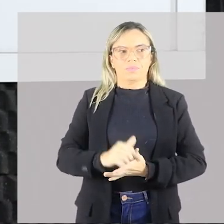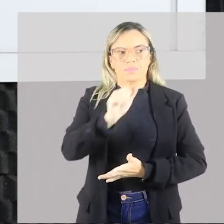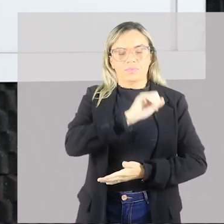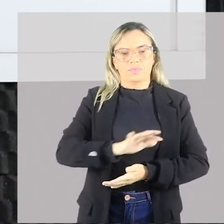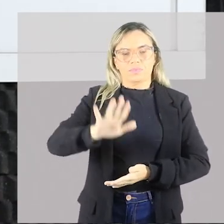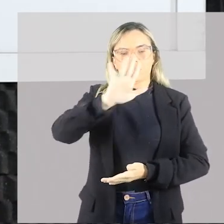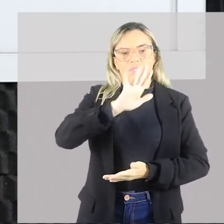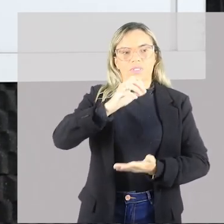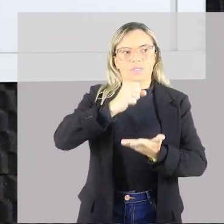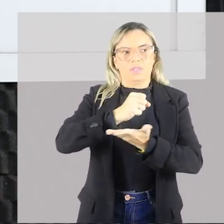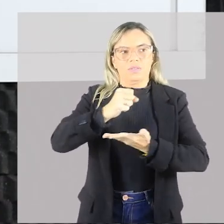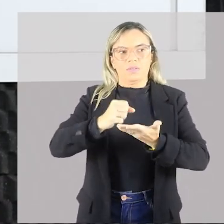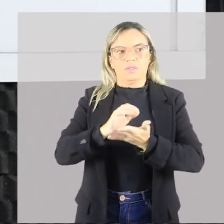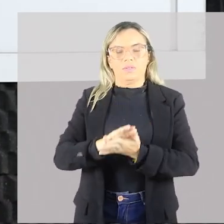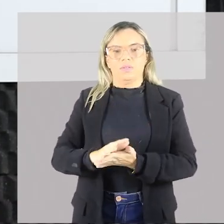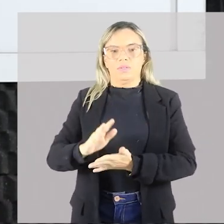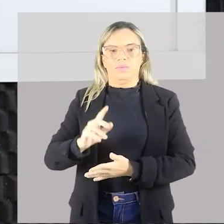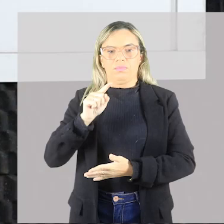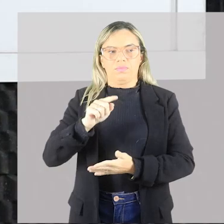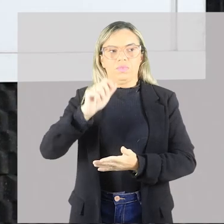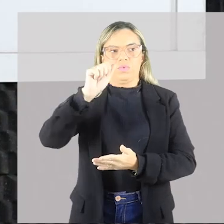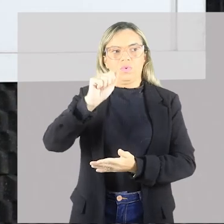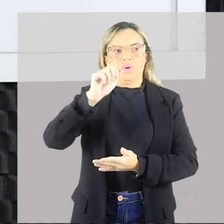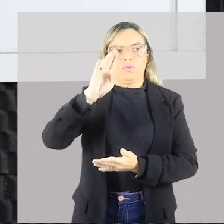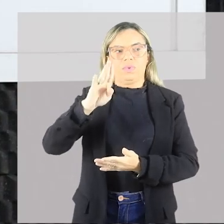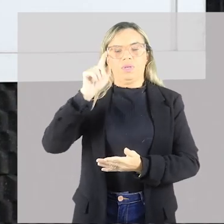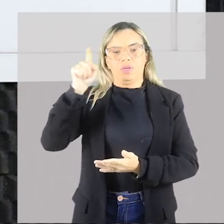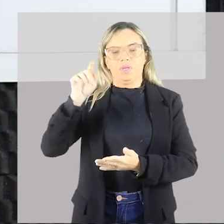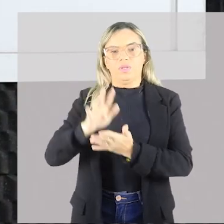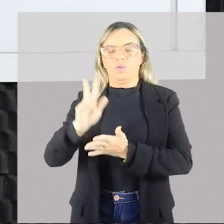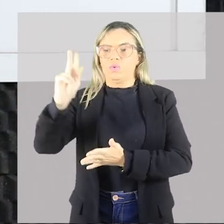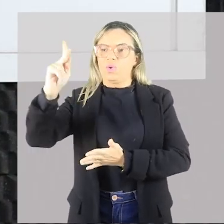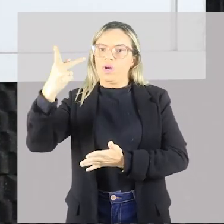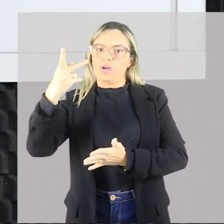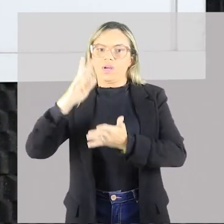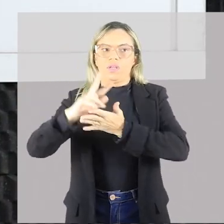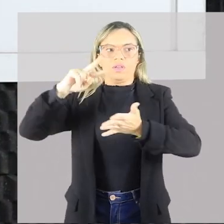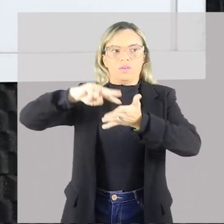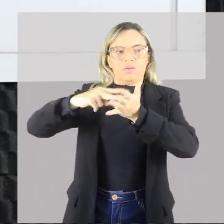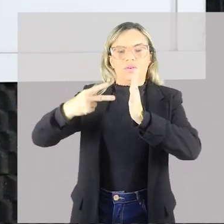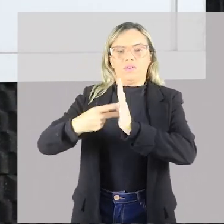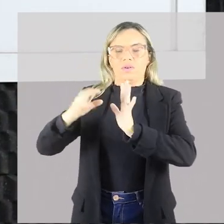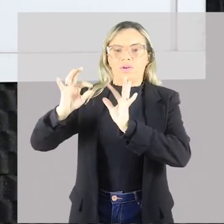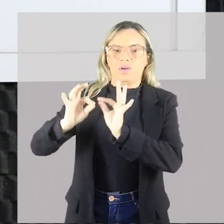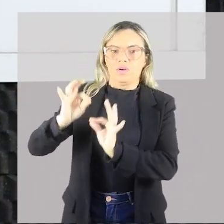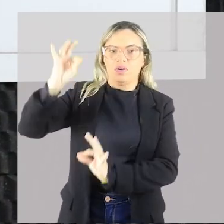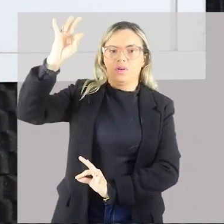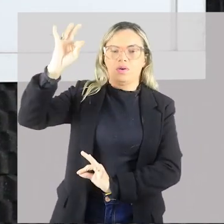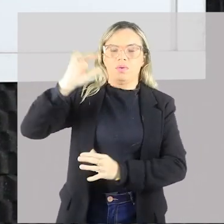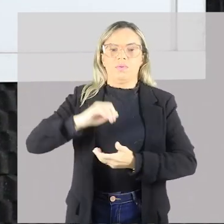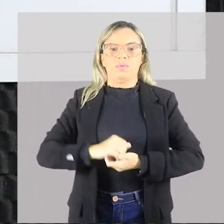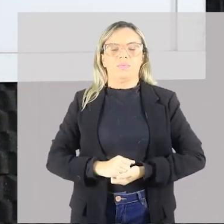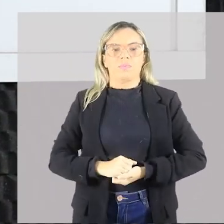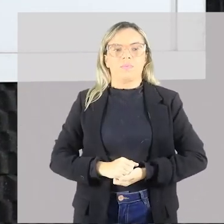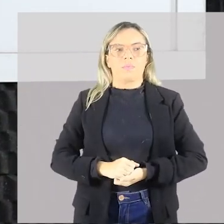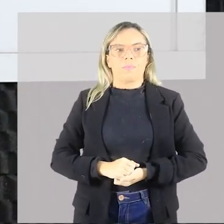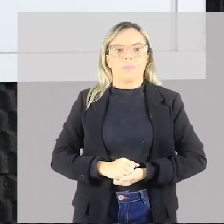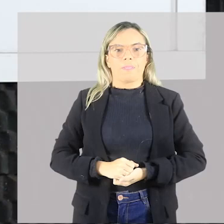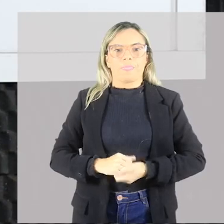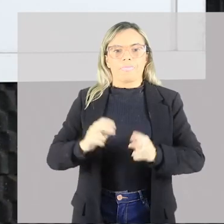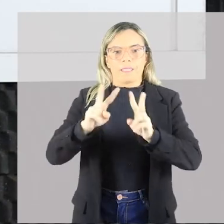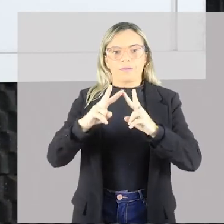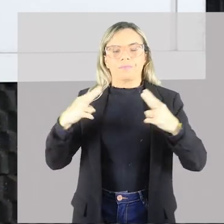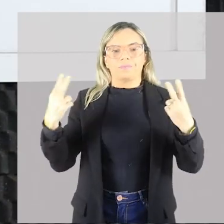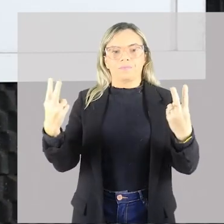Beleza? Então, essa é a fórmula para você calcular o volume de um prisma.